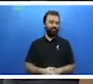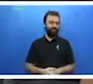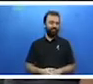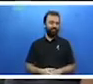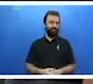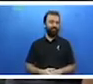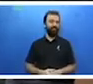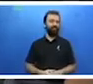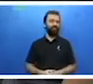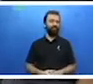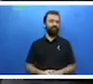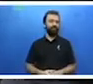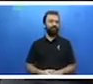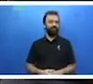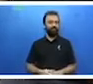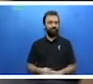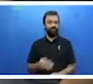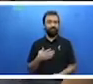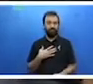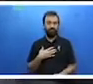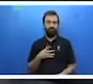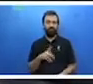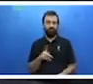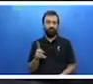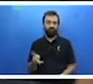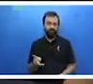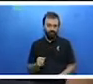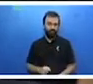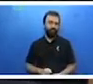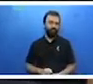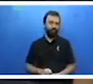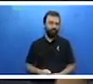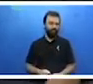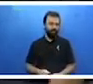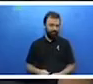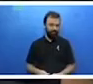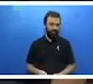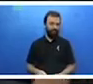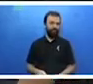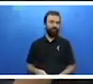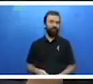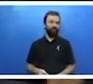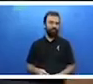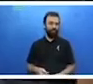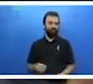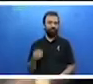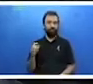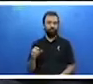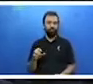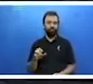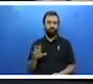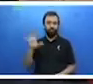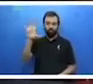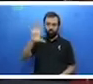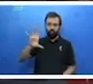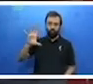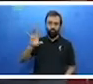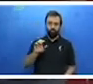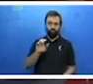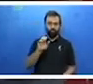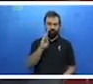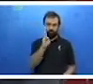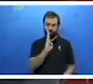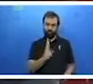da apostila 3, sou a professora Adriana Azzoli e nós vamos fazer hoje a unidade 10, as regiões do Brasil. Nós